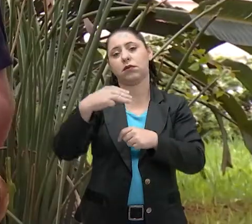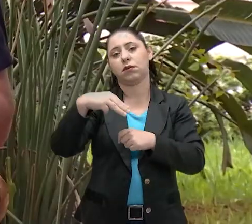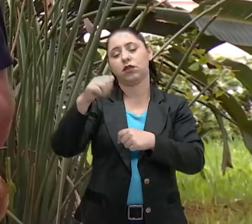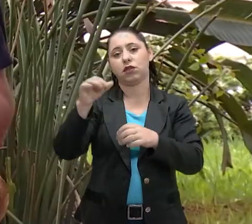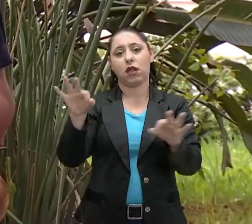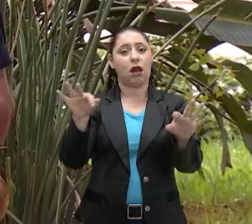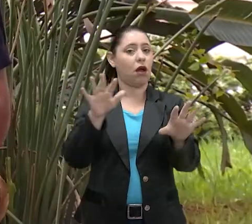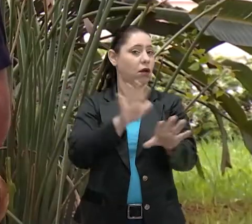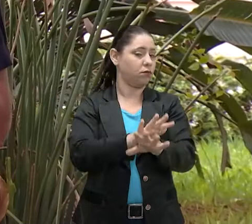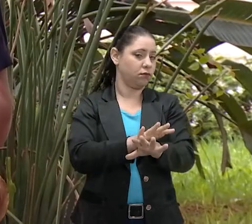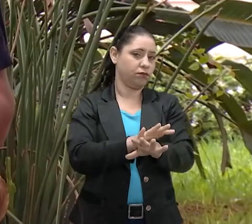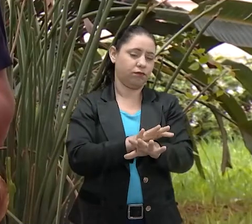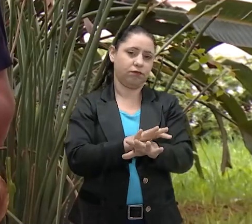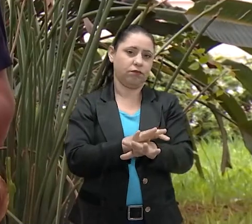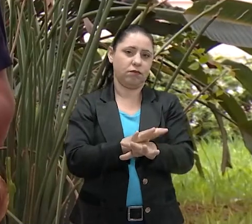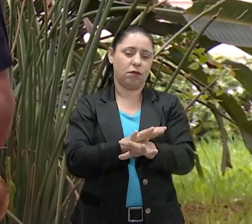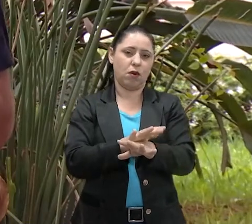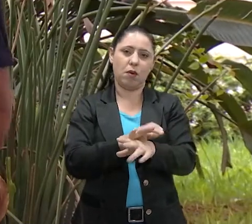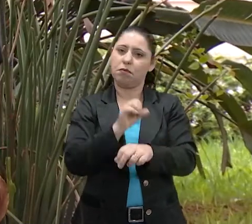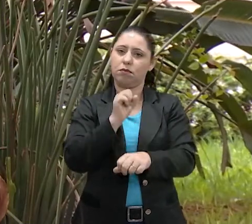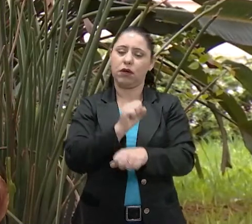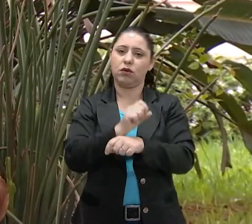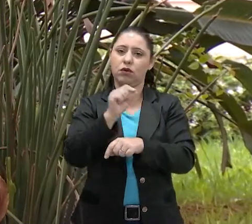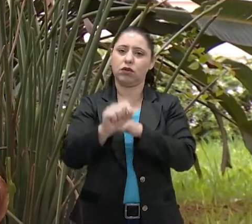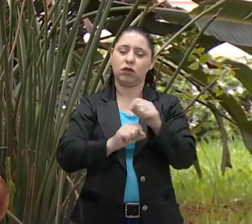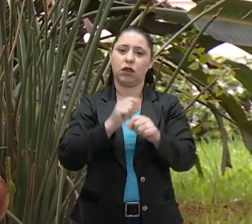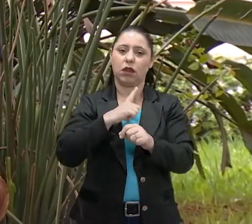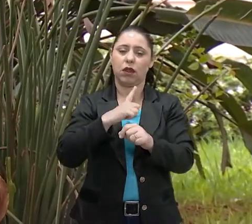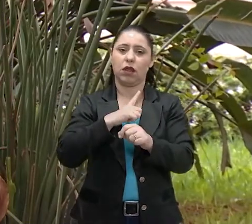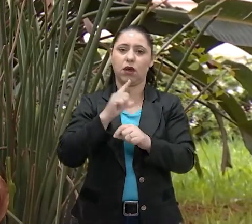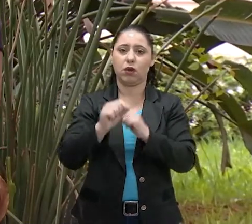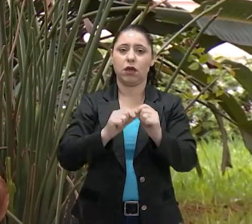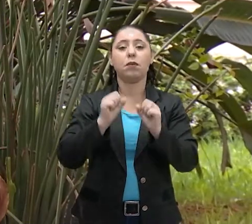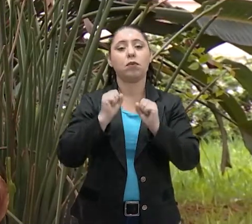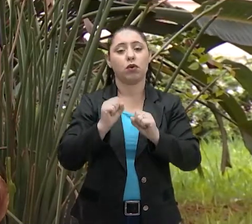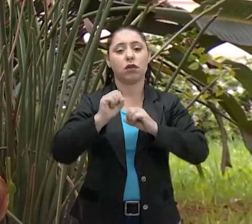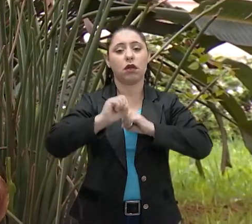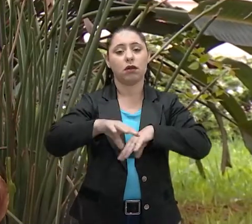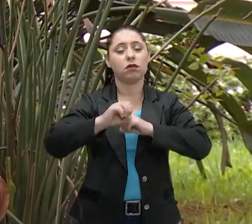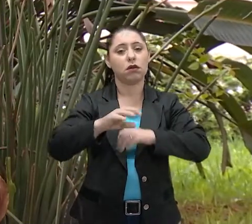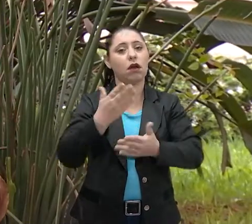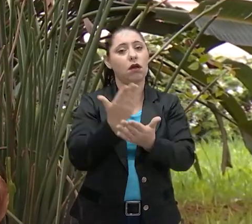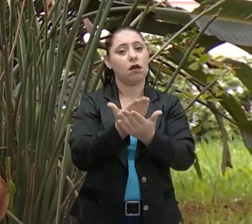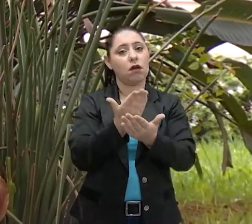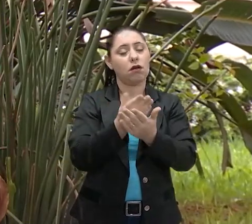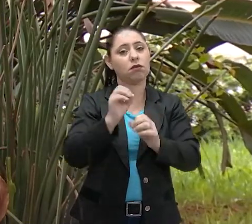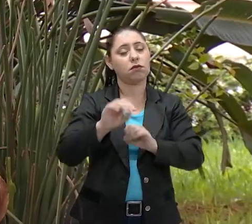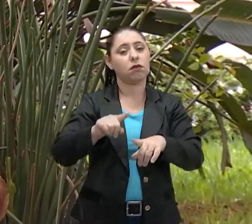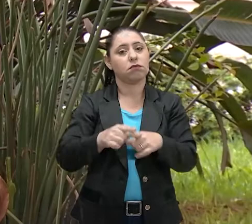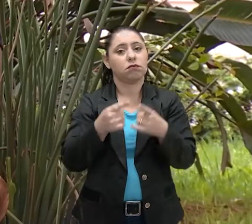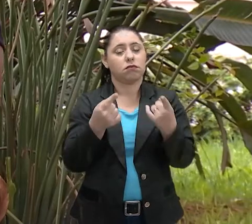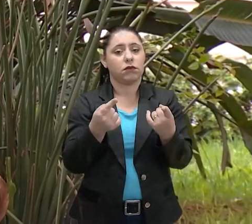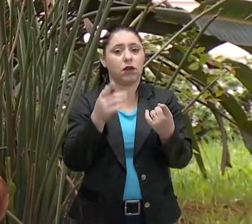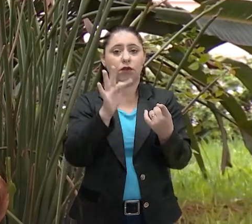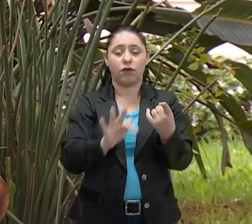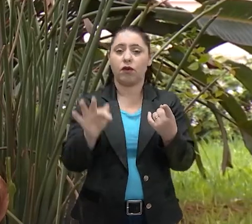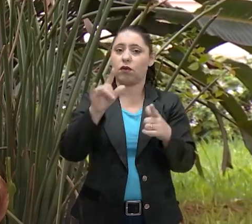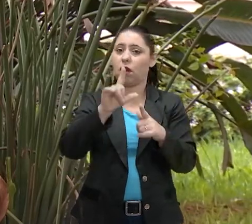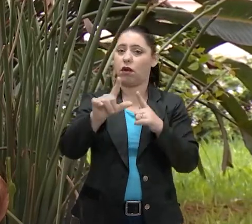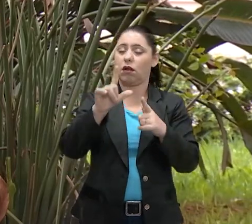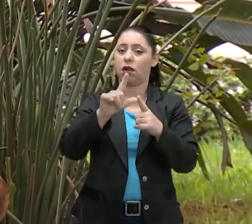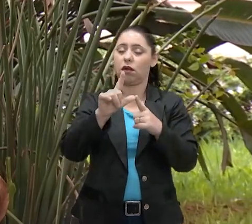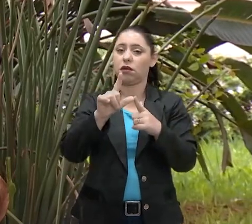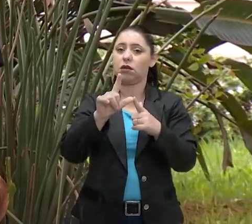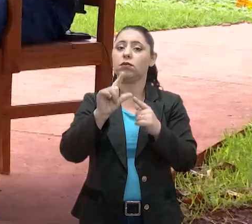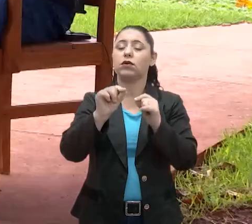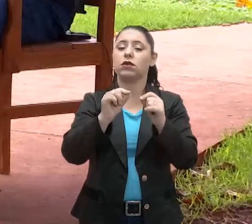magistério foi extinto, né, deixou de ter o status, né, para você poder dar aulas, mas a Faculdade de